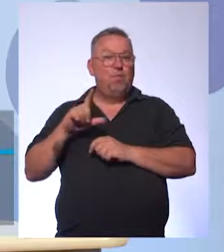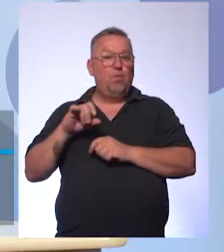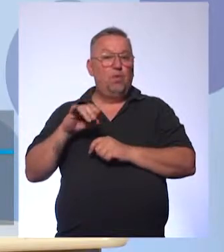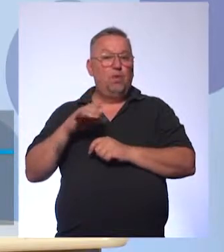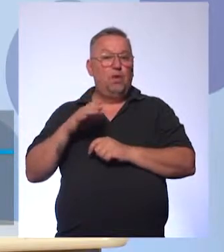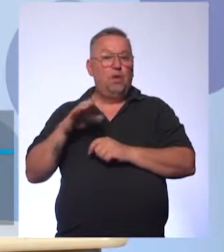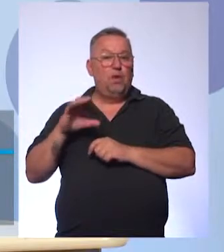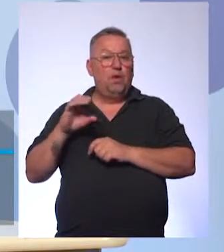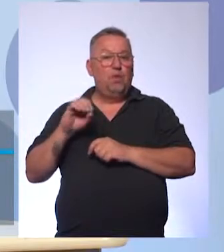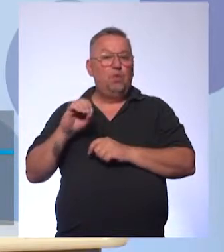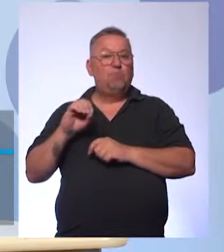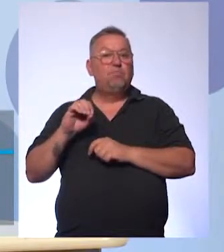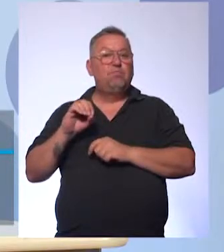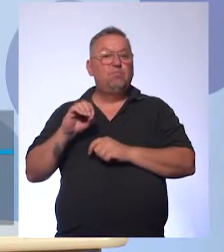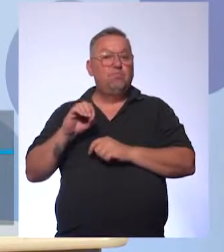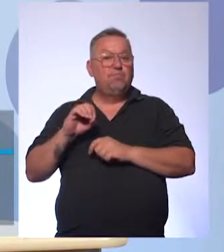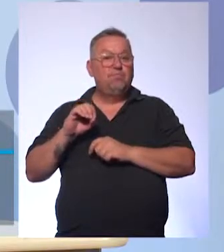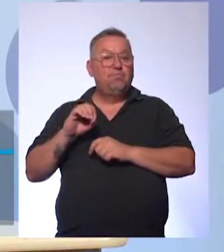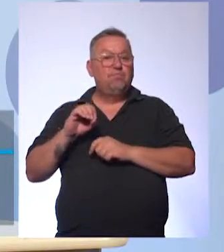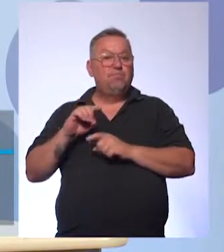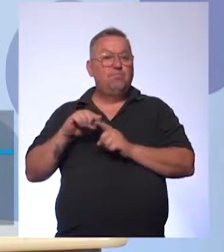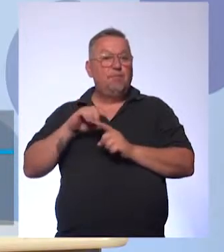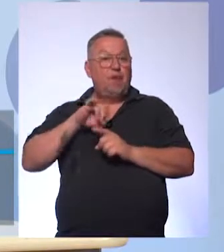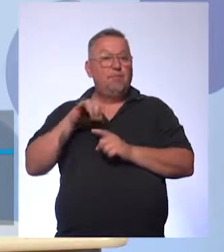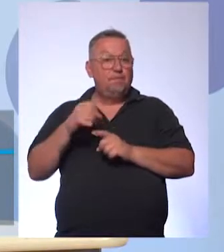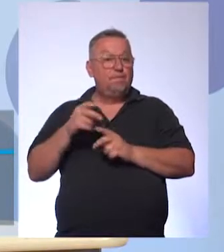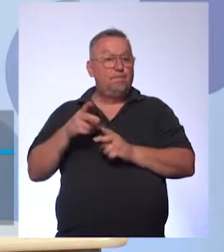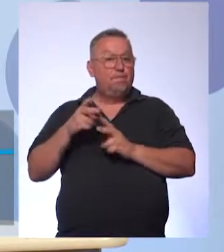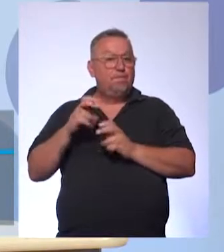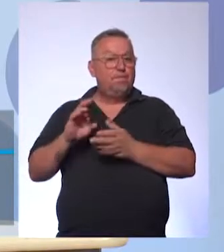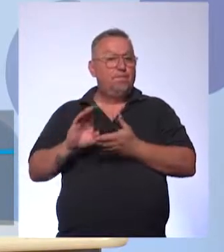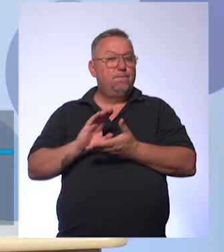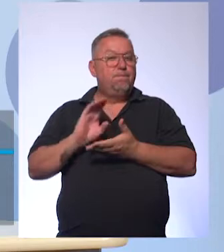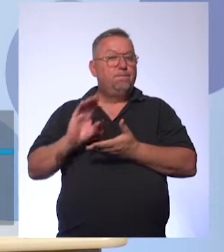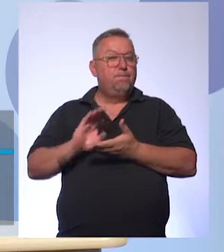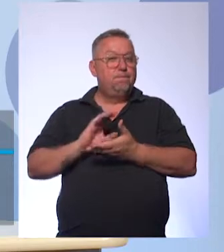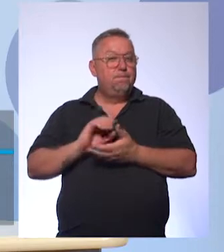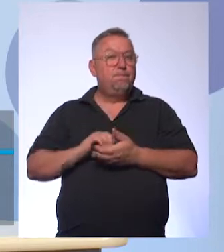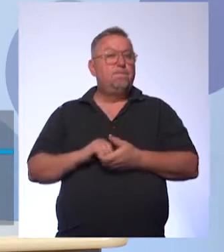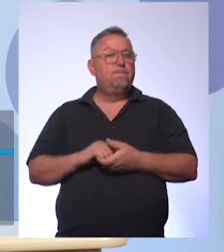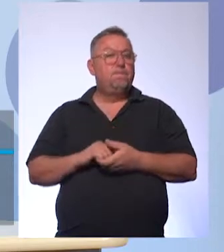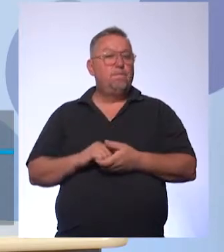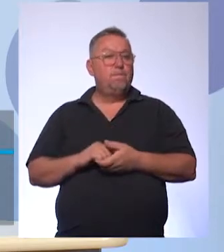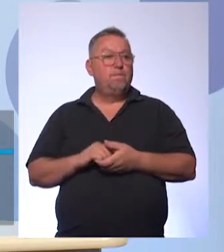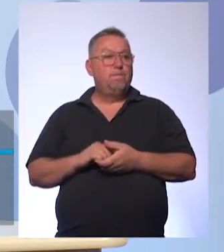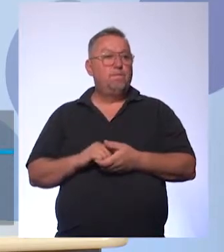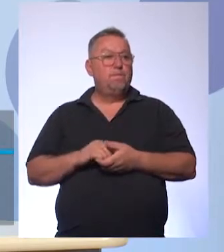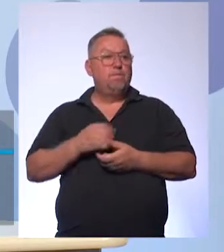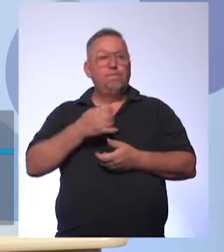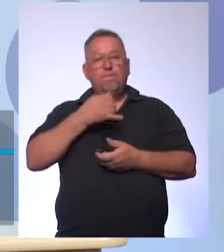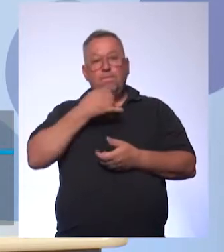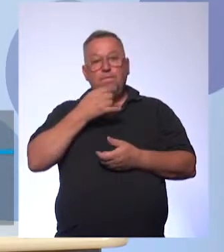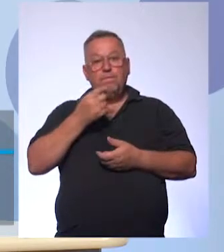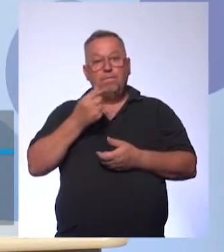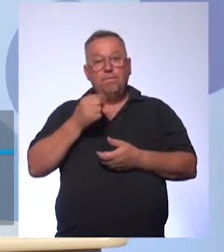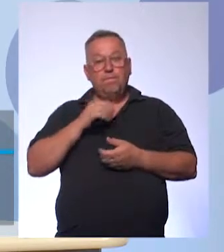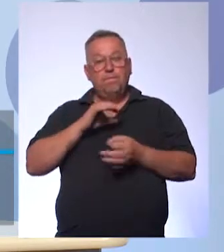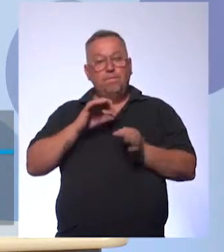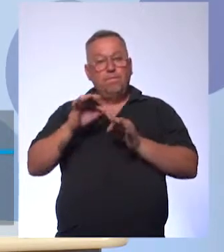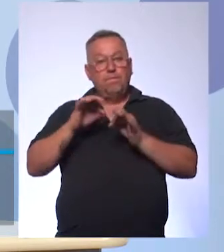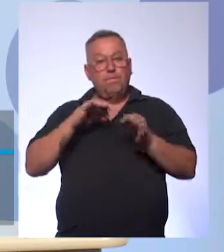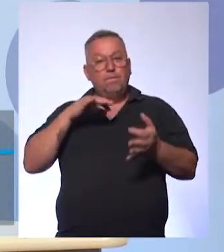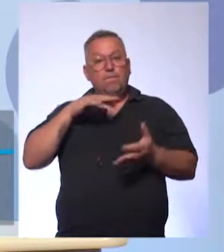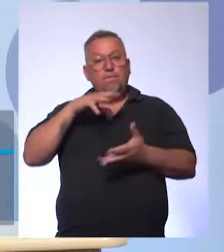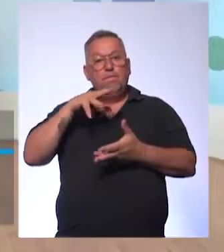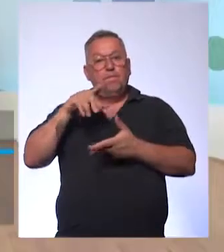por exemplo, colocou isso. E Ok. vantagem lucro. Precisa ficar de olho nisso daí, né? Né? Infelizmente, dinheiro movimenta o mundo, né? A gente tem